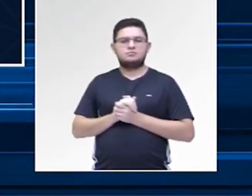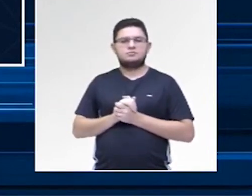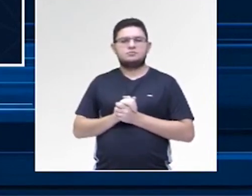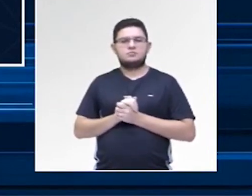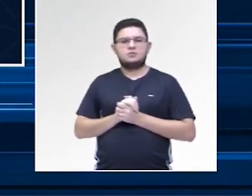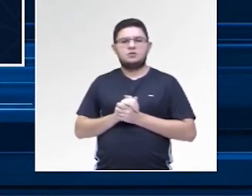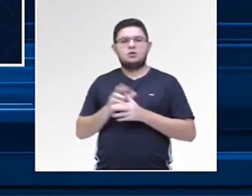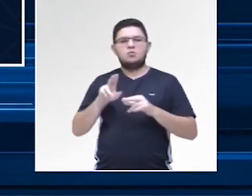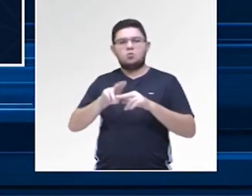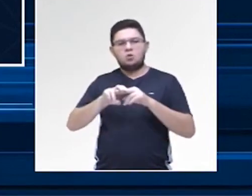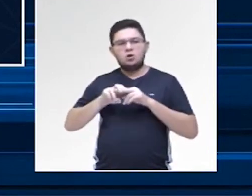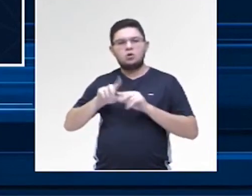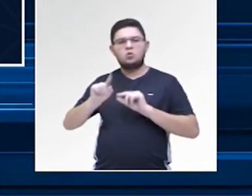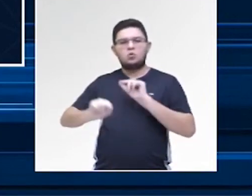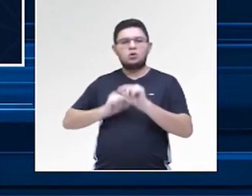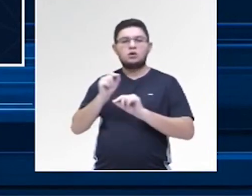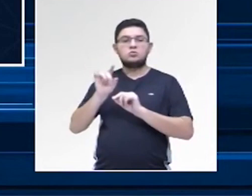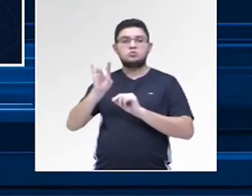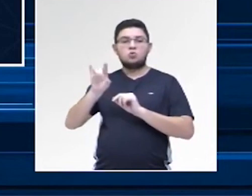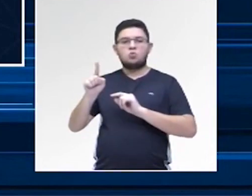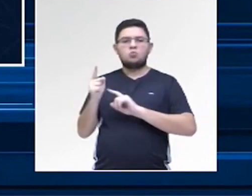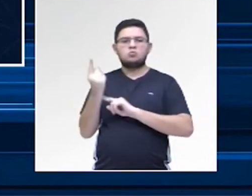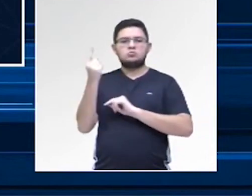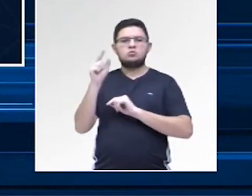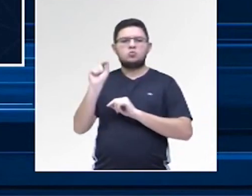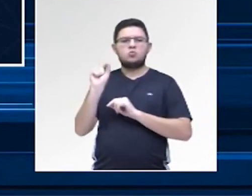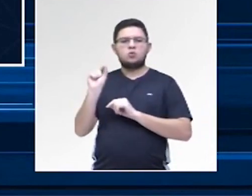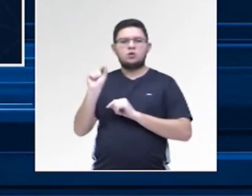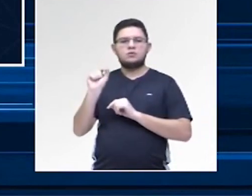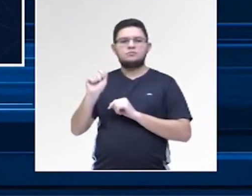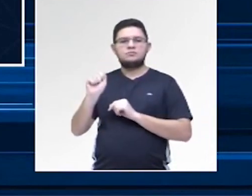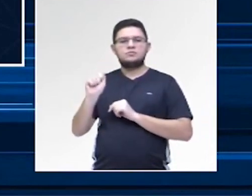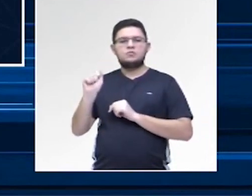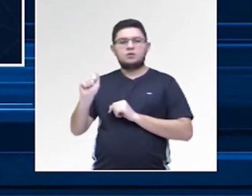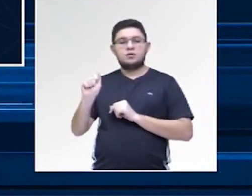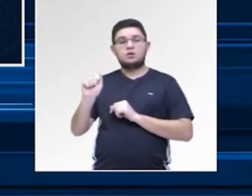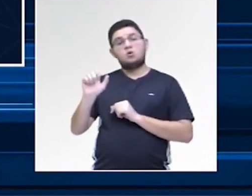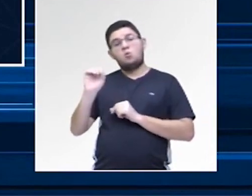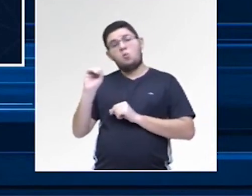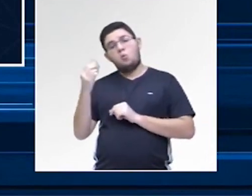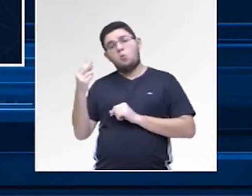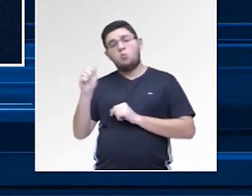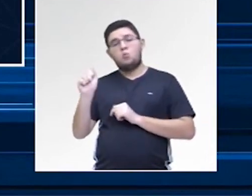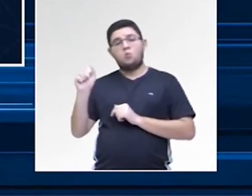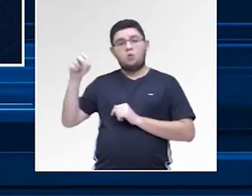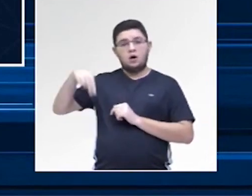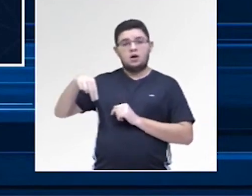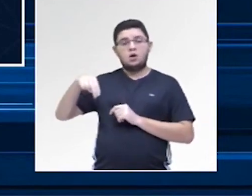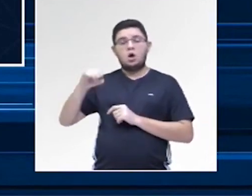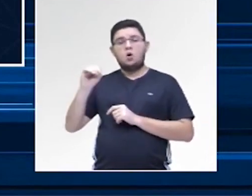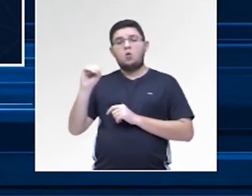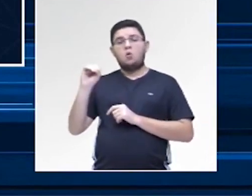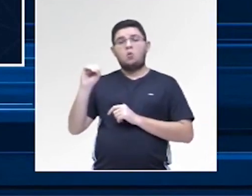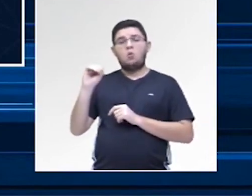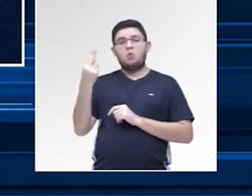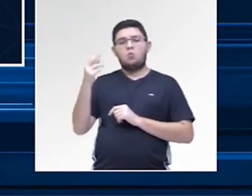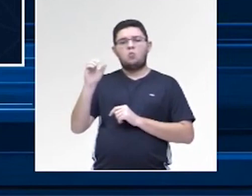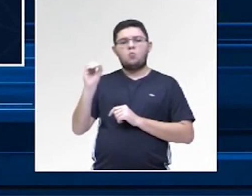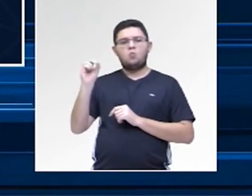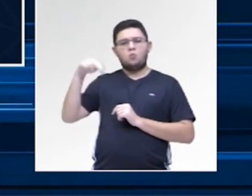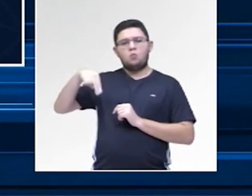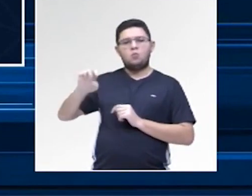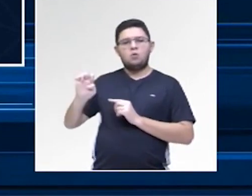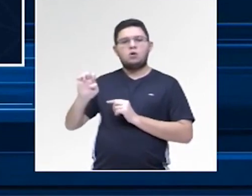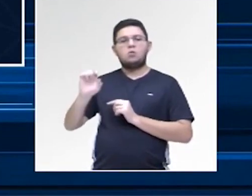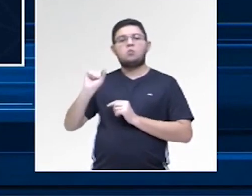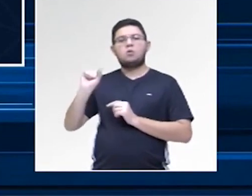an e o on. Fechou aí? É as três únicas palavras de quantidade que eu vou utilizar para dizer que havia